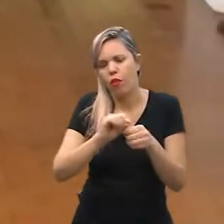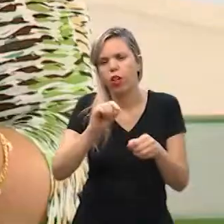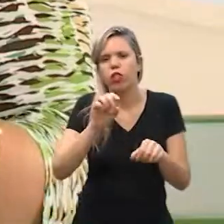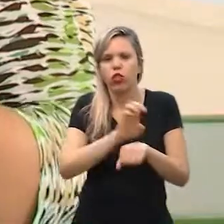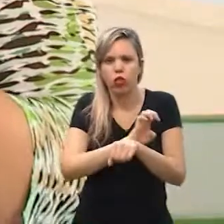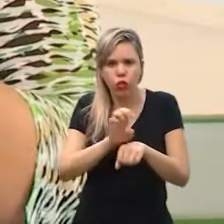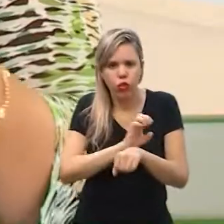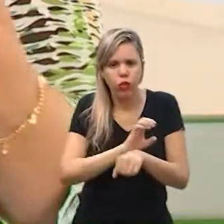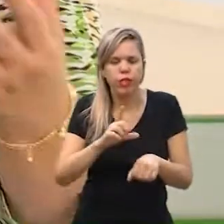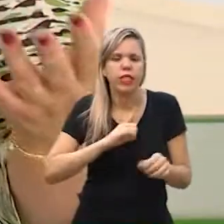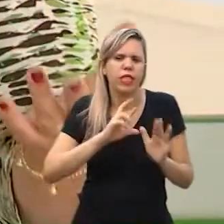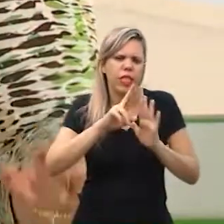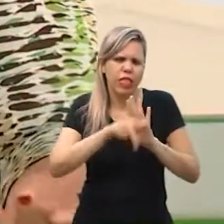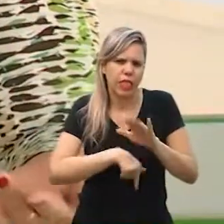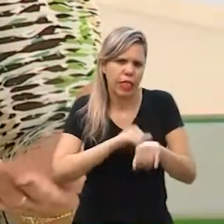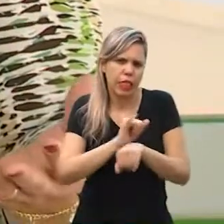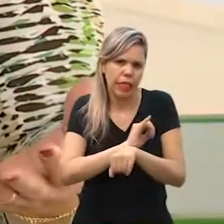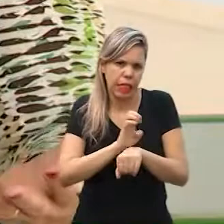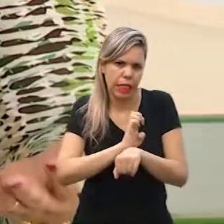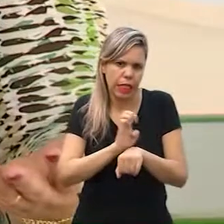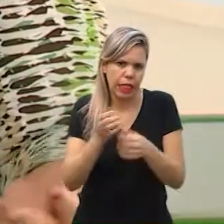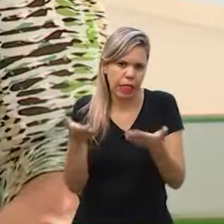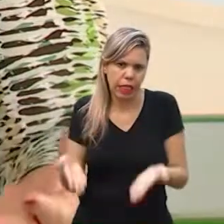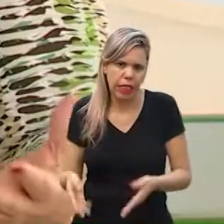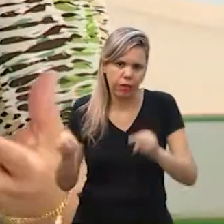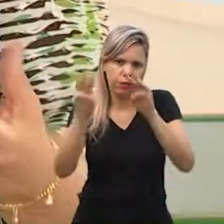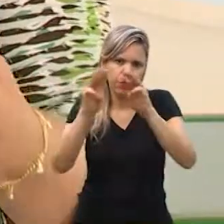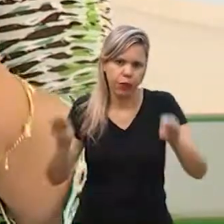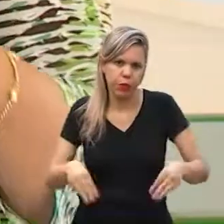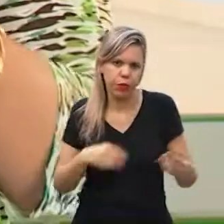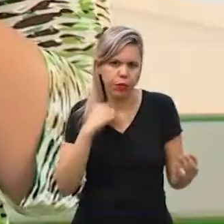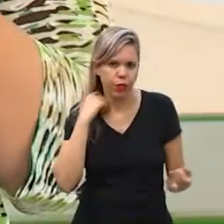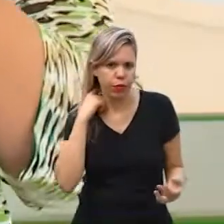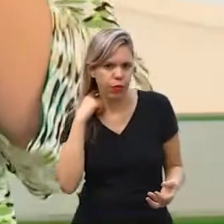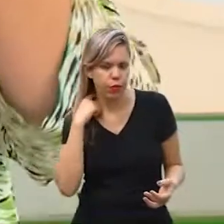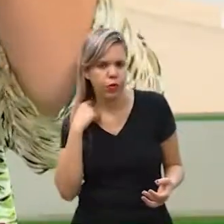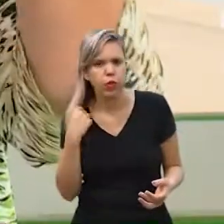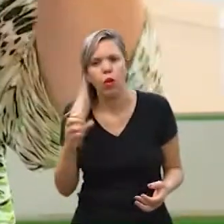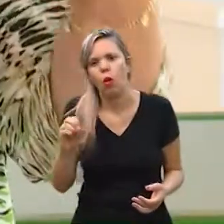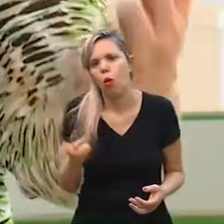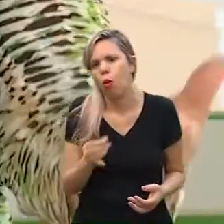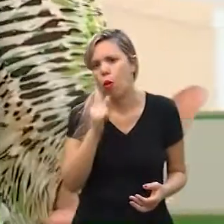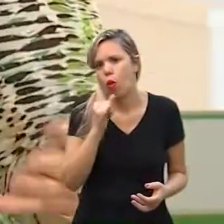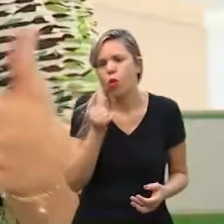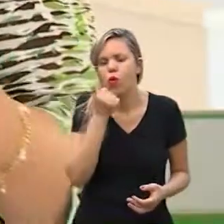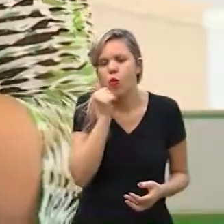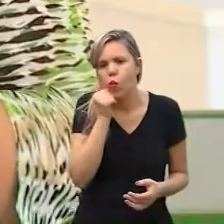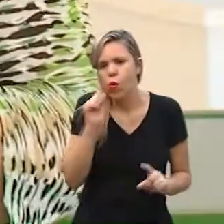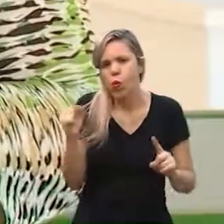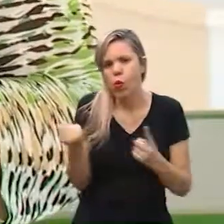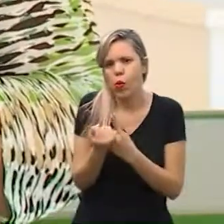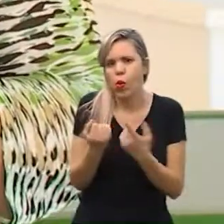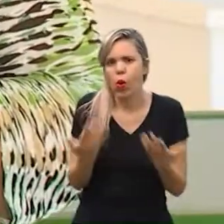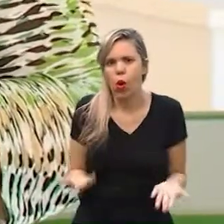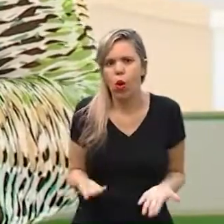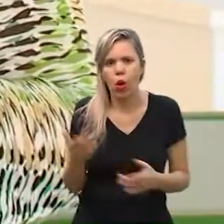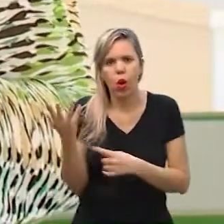um estágio. Nós temos vários estagiários aqui no museu, ou então ciências